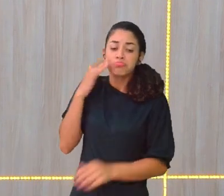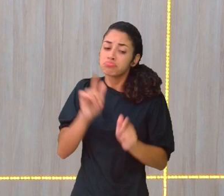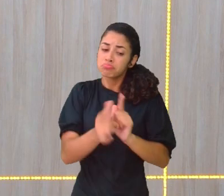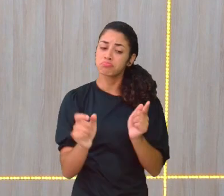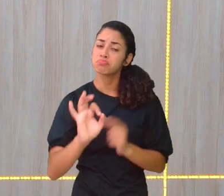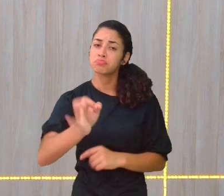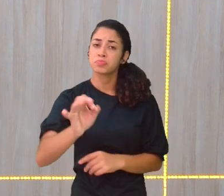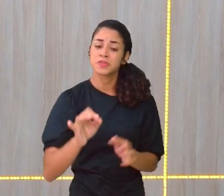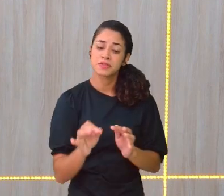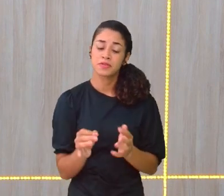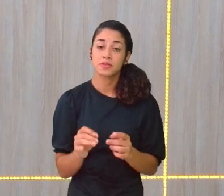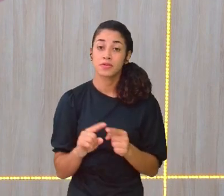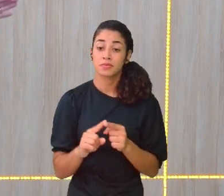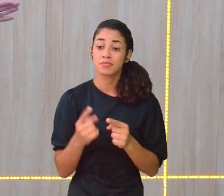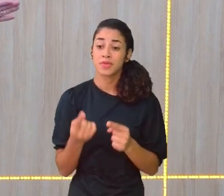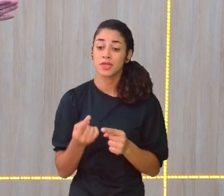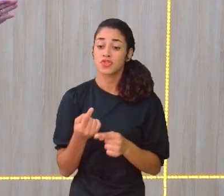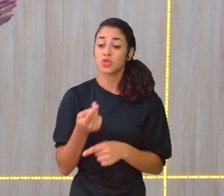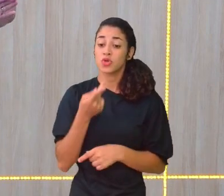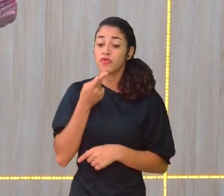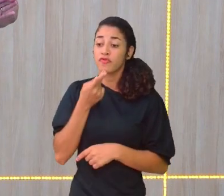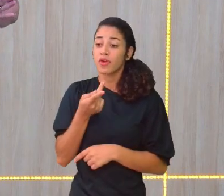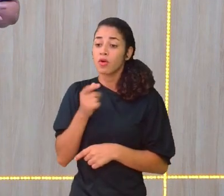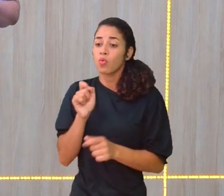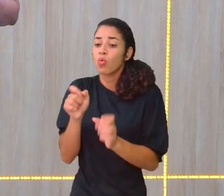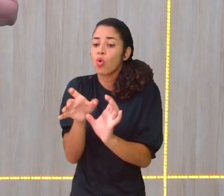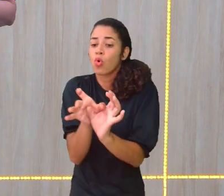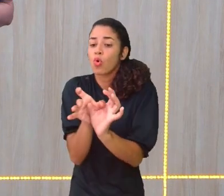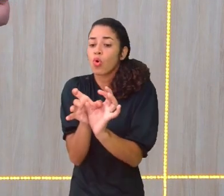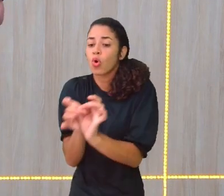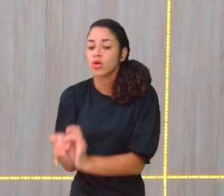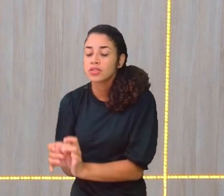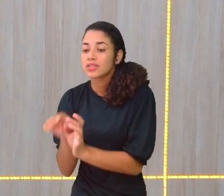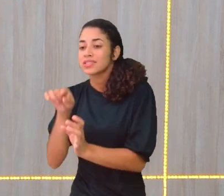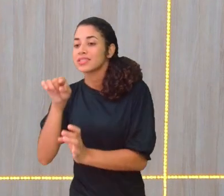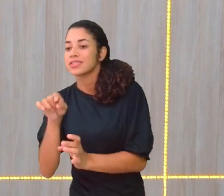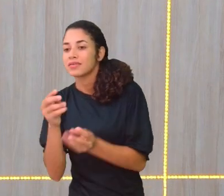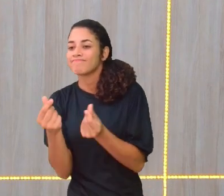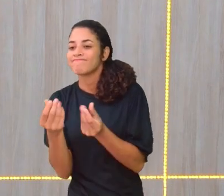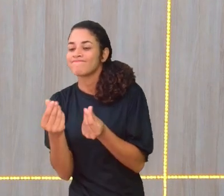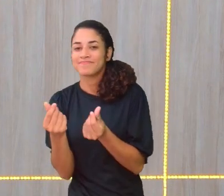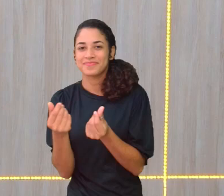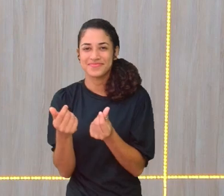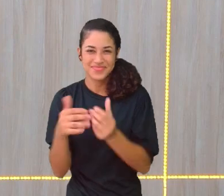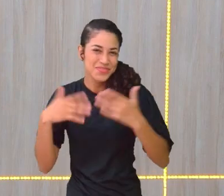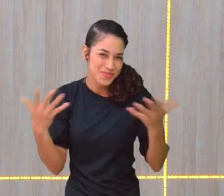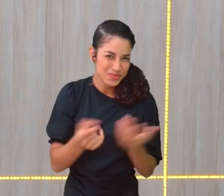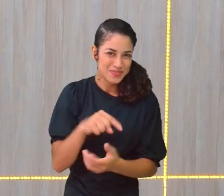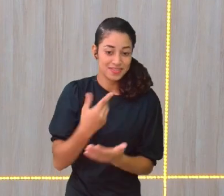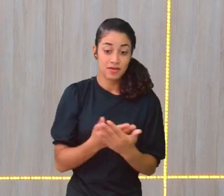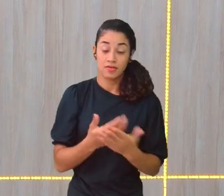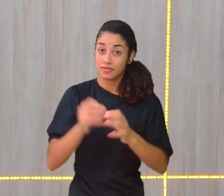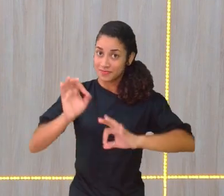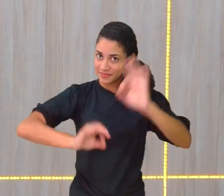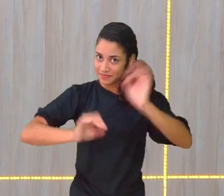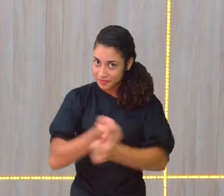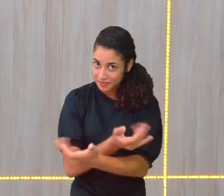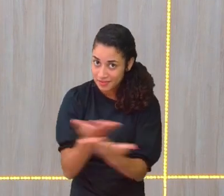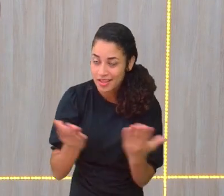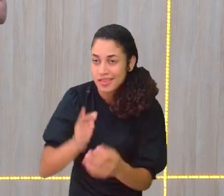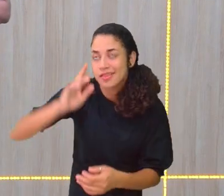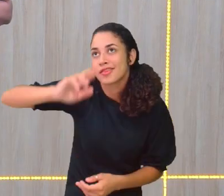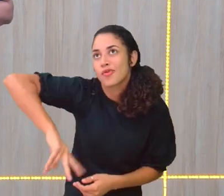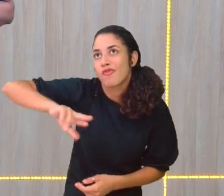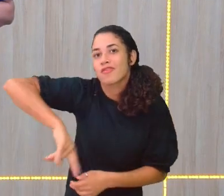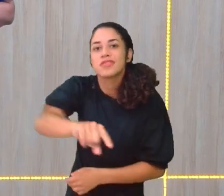não é? Mas eu falo nesse contexto aqui. Então, hoje a aula que foi preparada para vocês, não é para deixar vocês